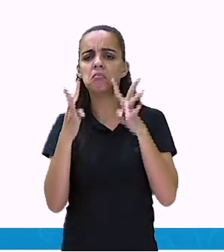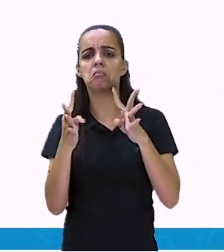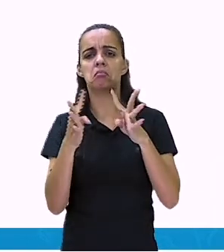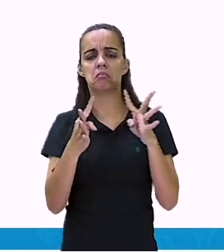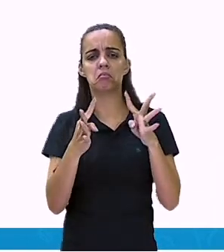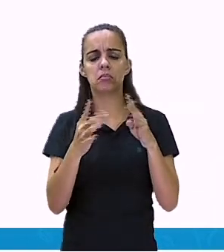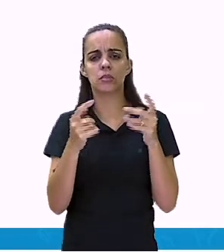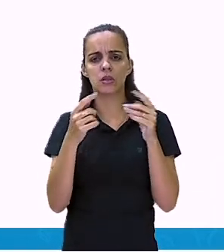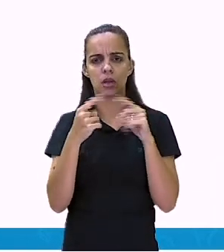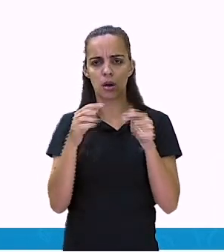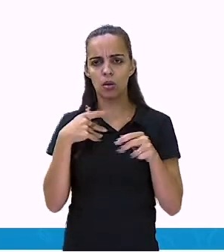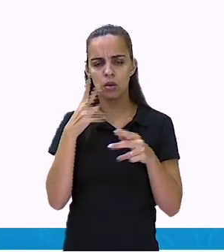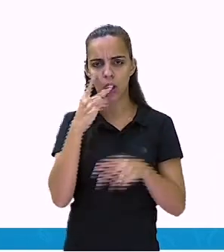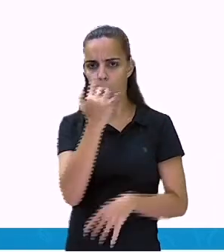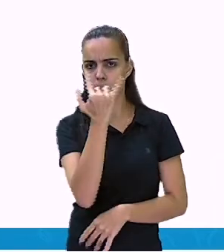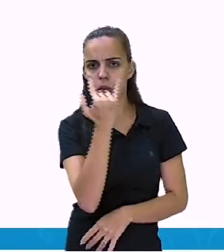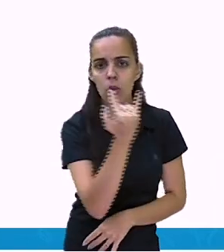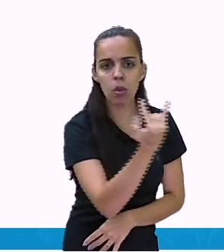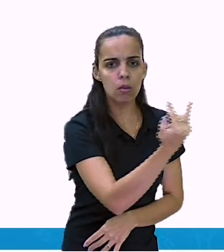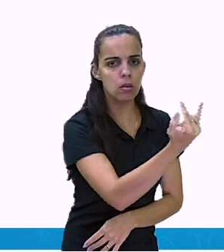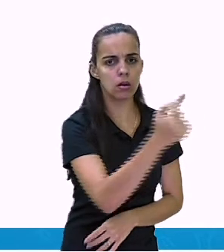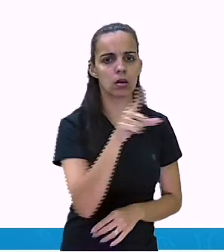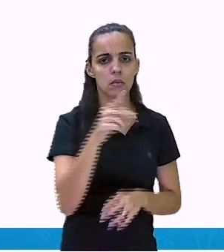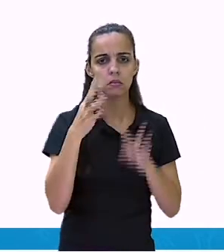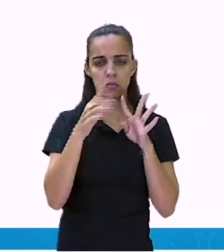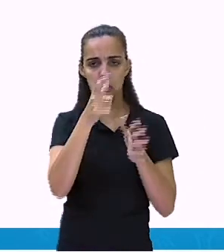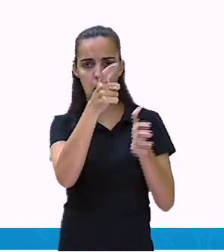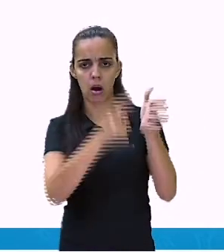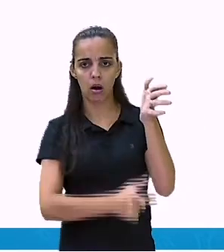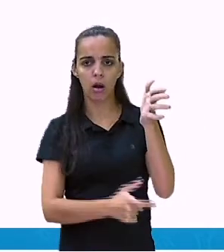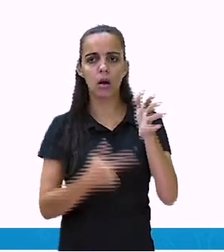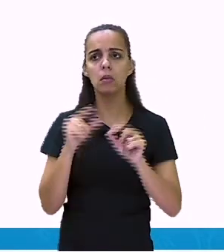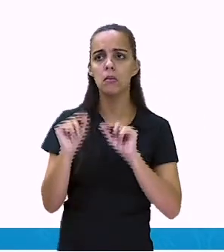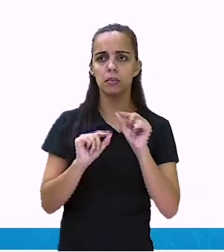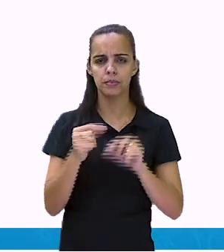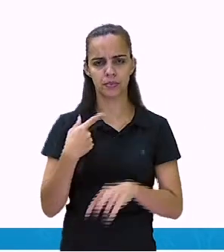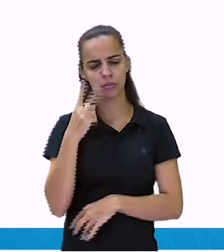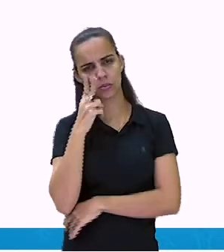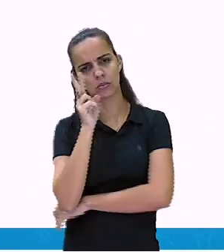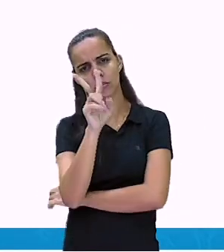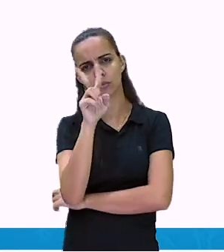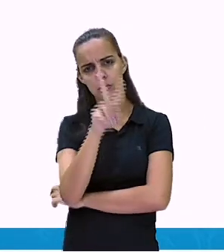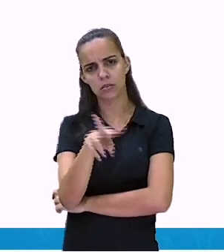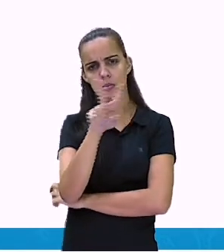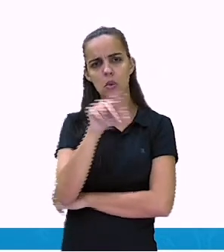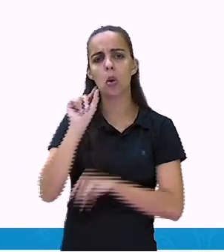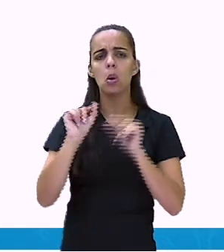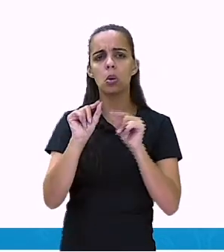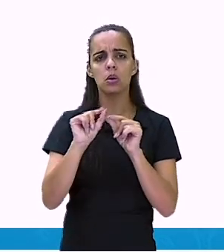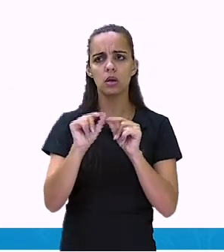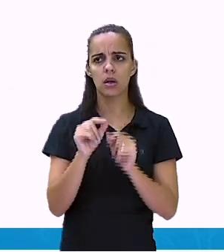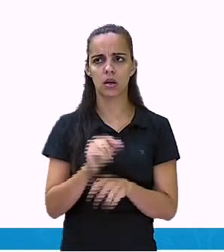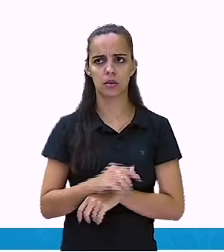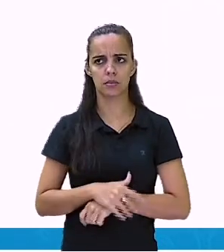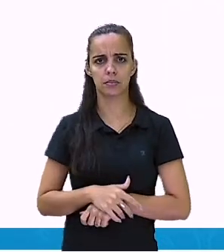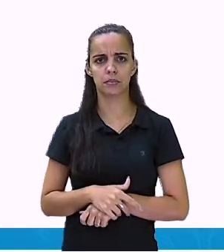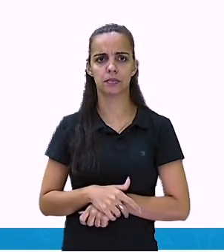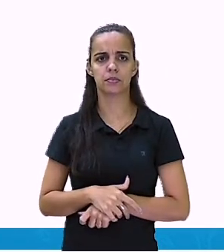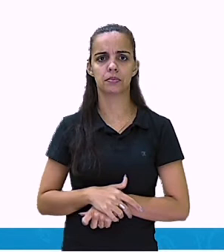chama mais atenção nessa capa? Olhando para ela, o que chama mais atenção para